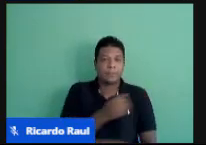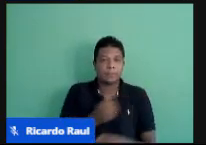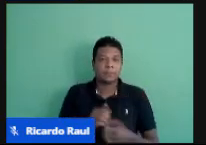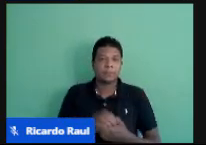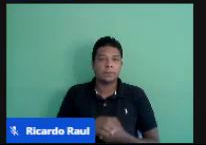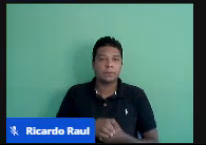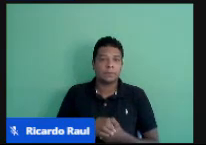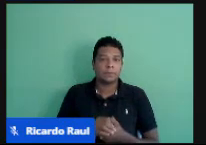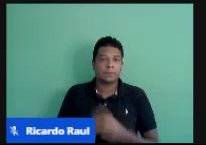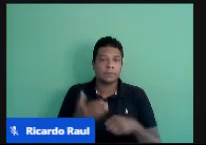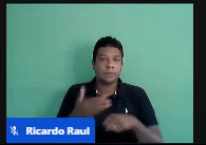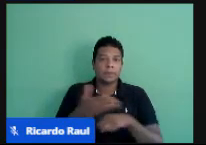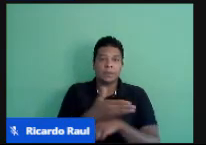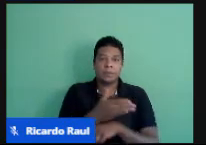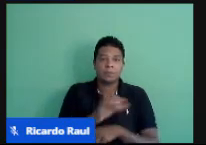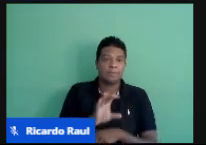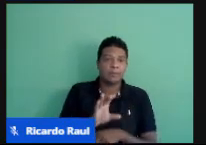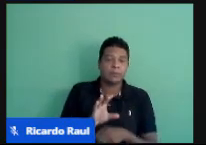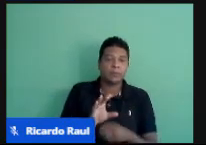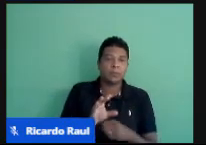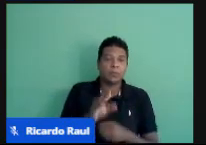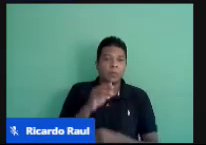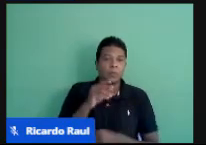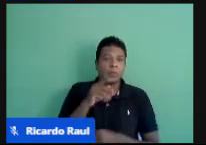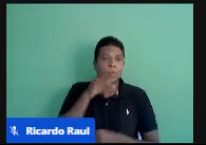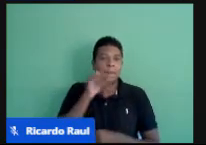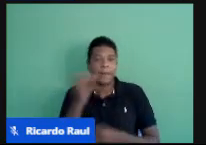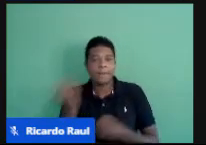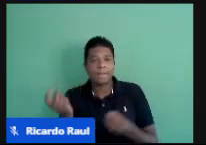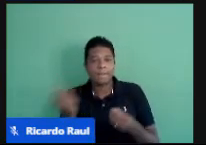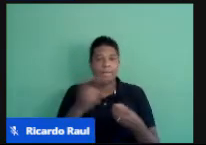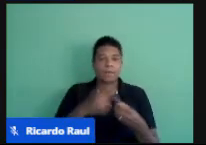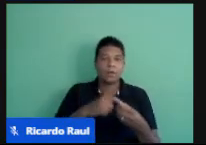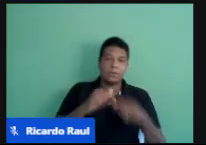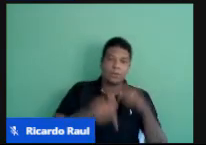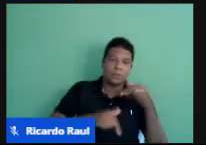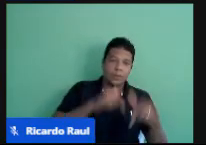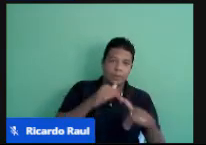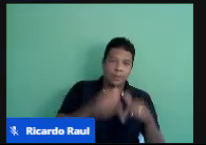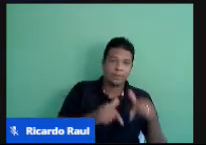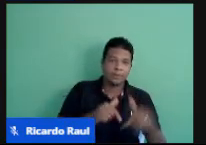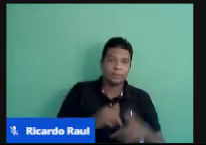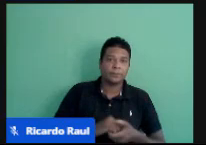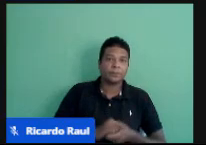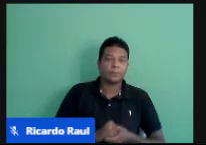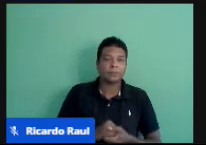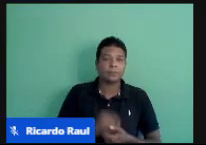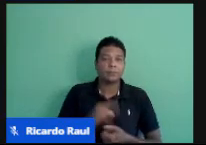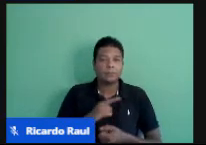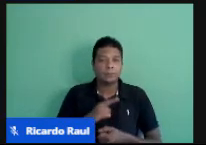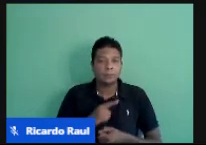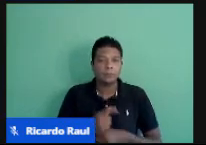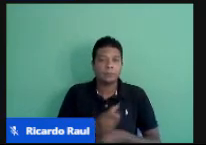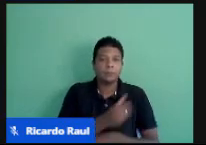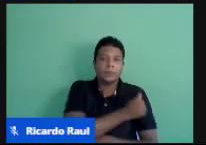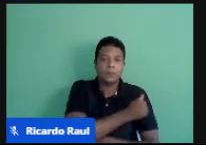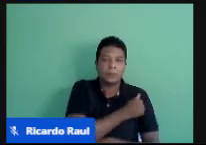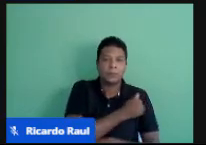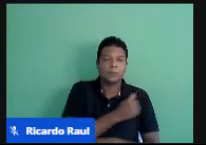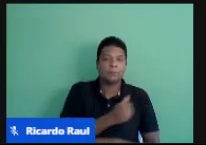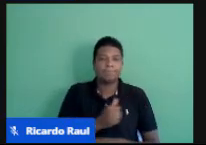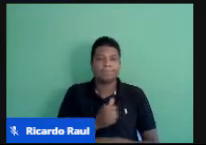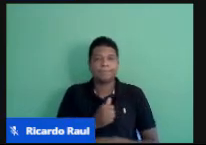esse material somente quando o pai retorna, né. Então, tem alunos com dificuldades, né?